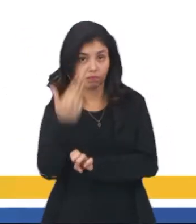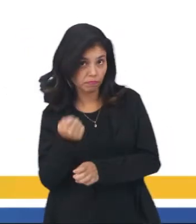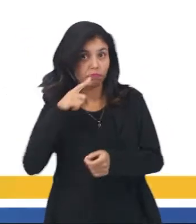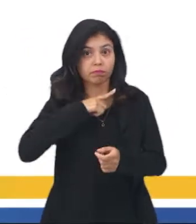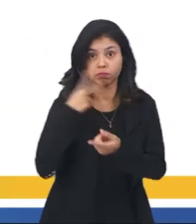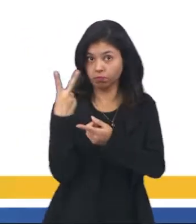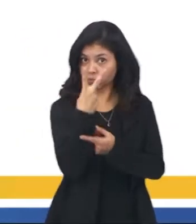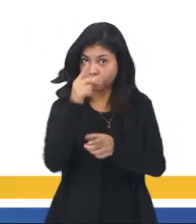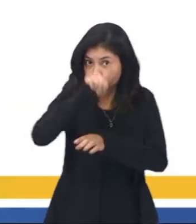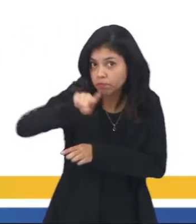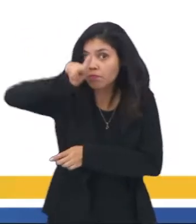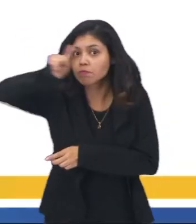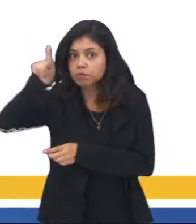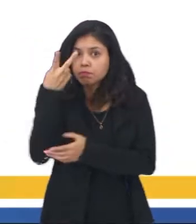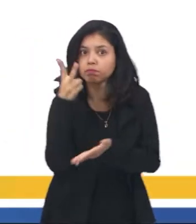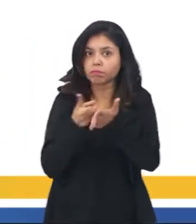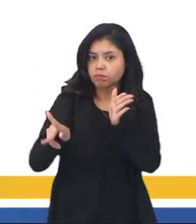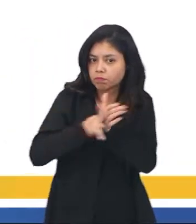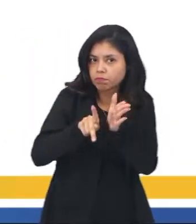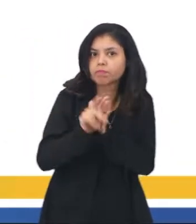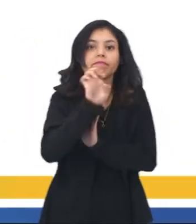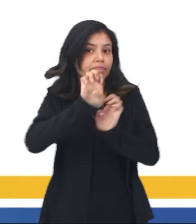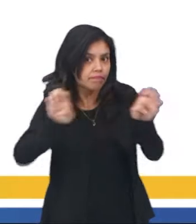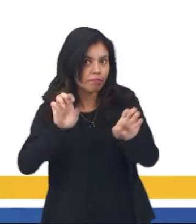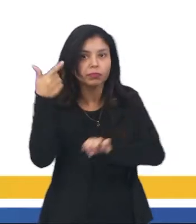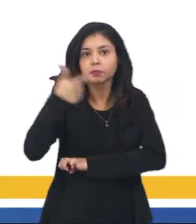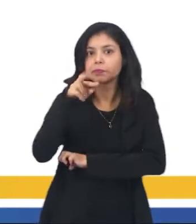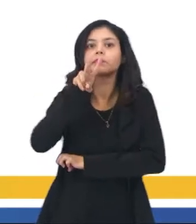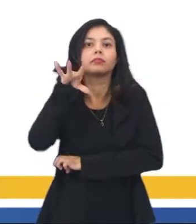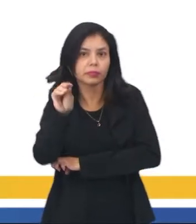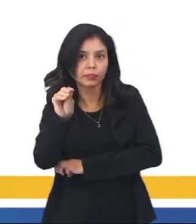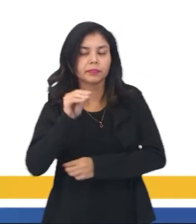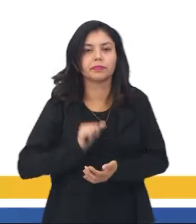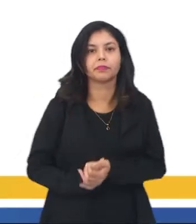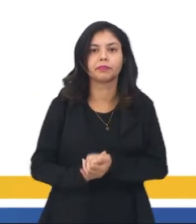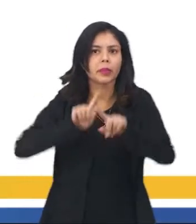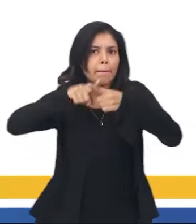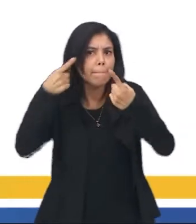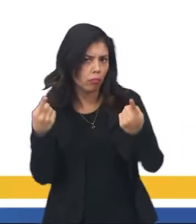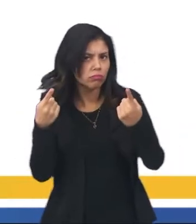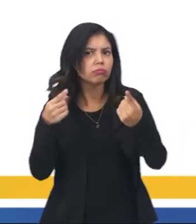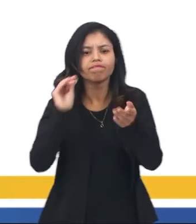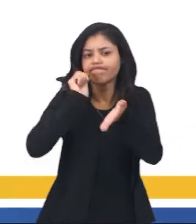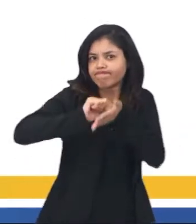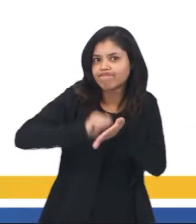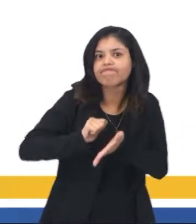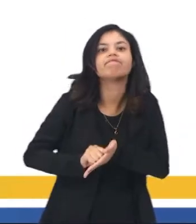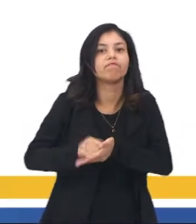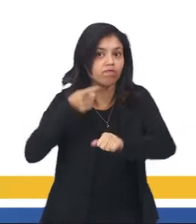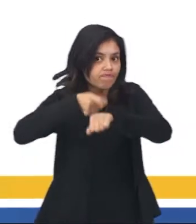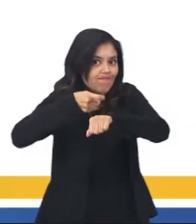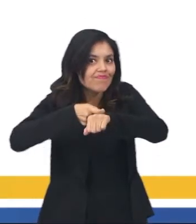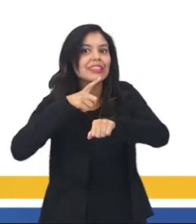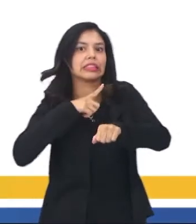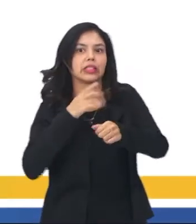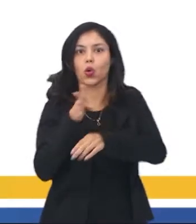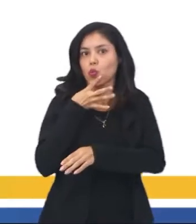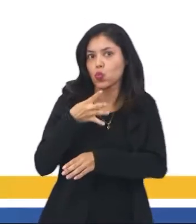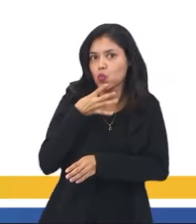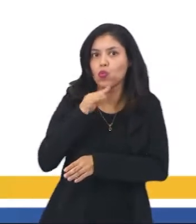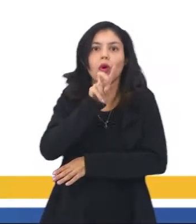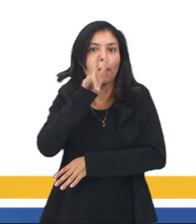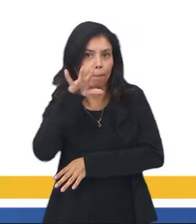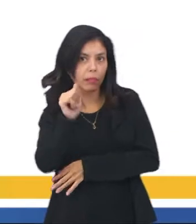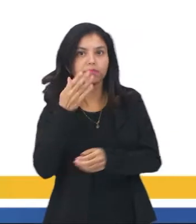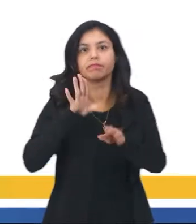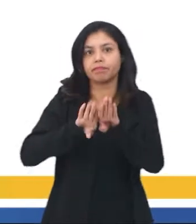existia duas raízes na solução da equação do segundo grau. Mas há registros sólidos de que a conhecida fórmula de Bhaskara